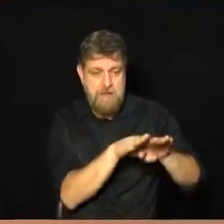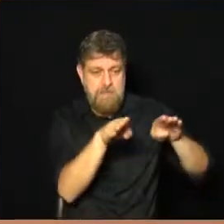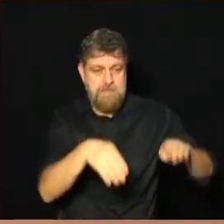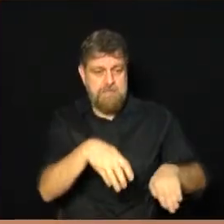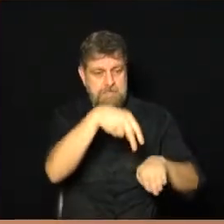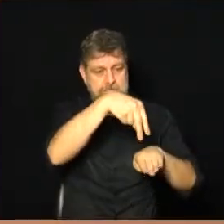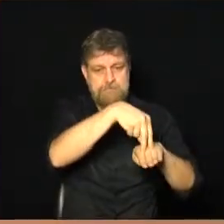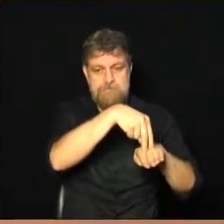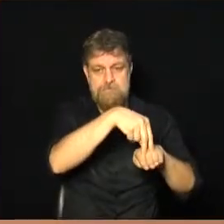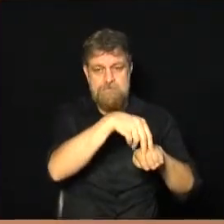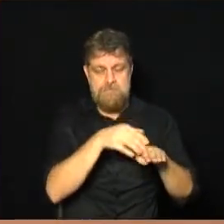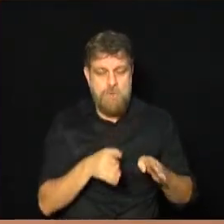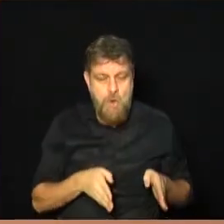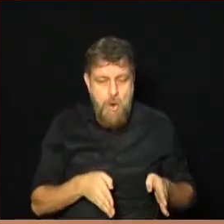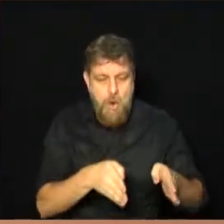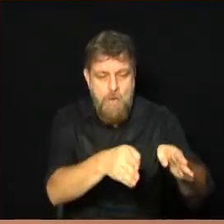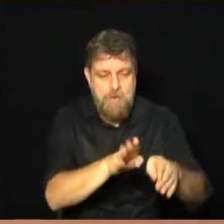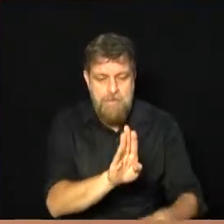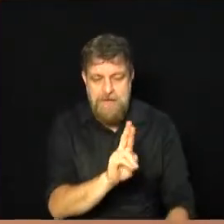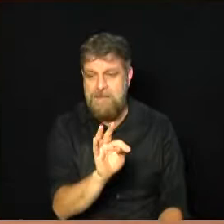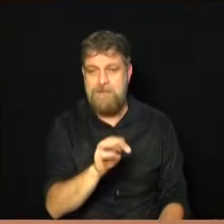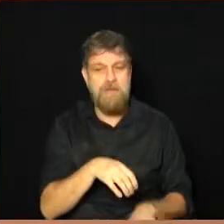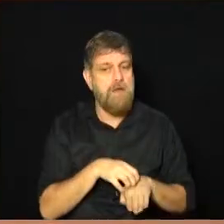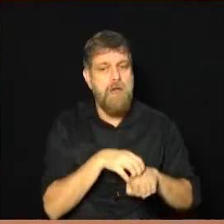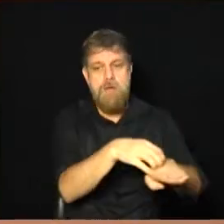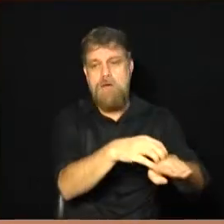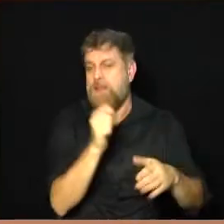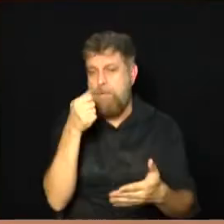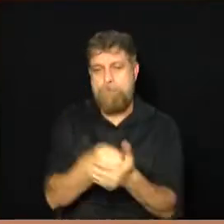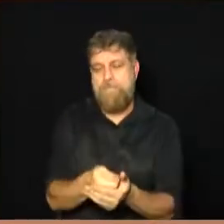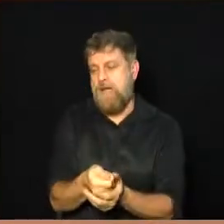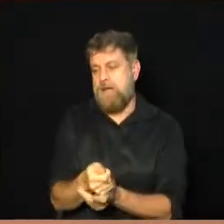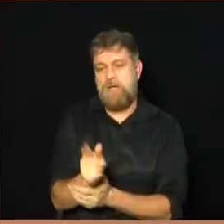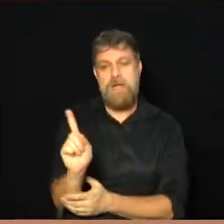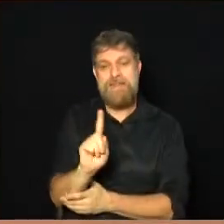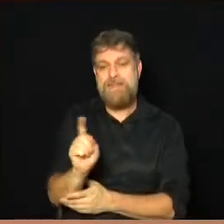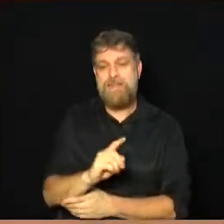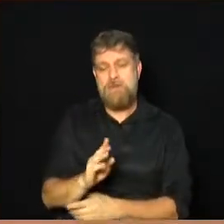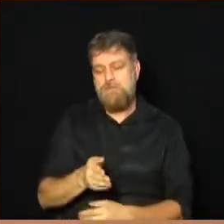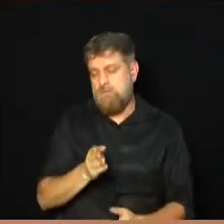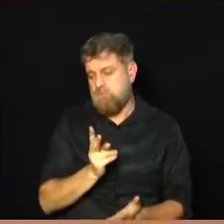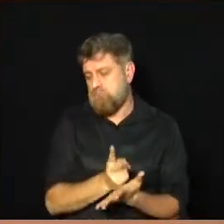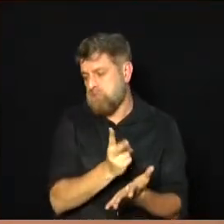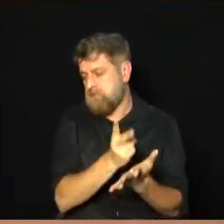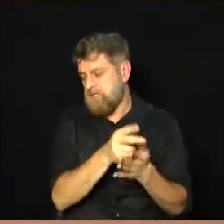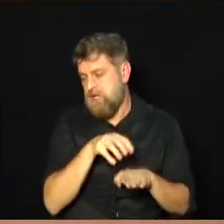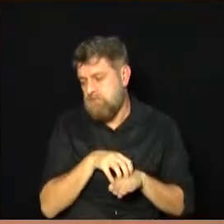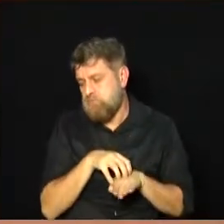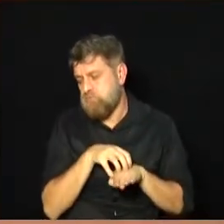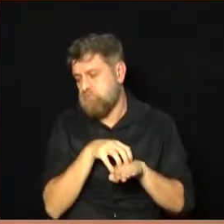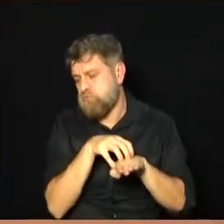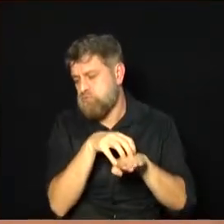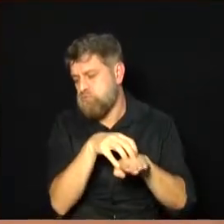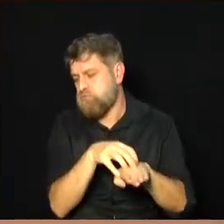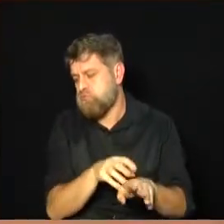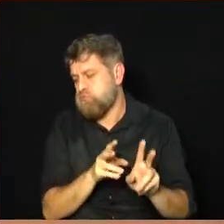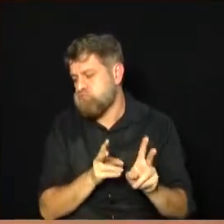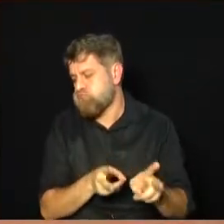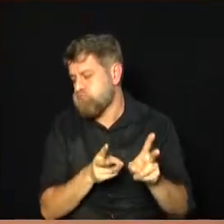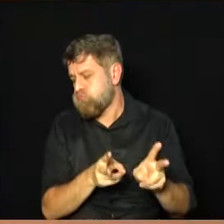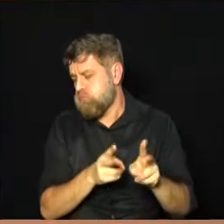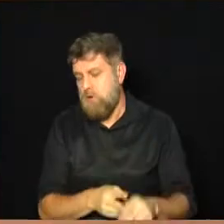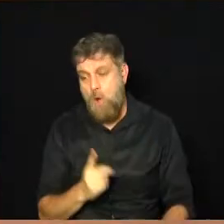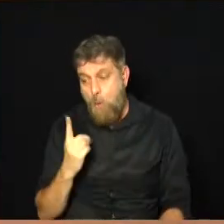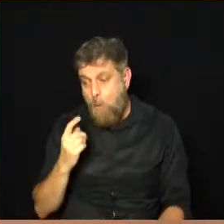com o mesmo bilhete. Ele vai no BRT, valida o bilhete e segue a viagem e vai pagar só